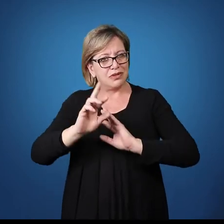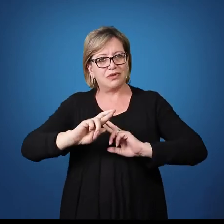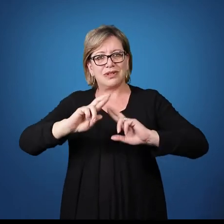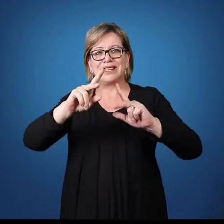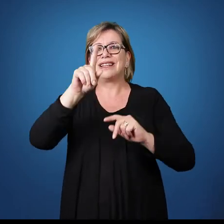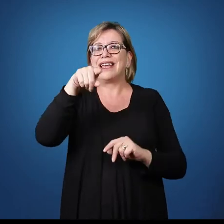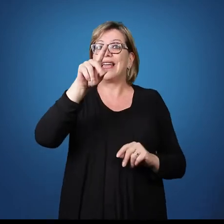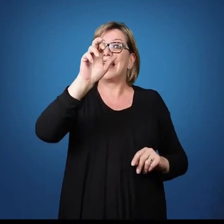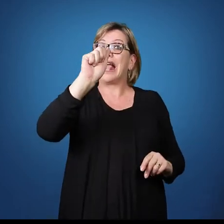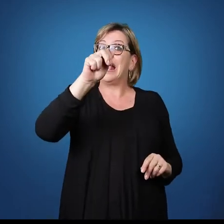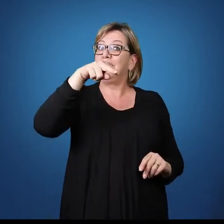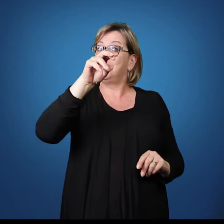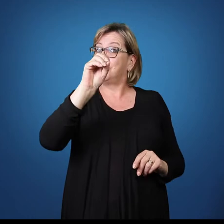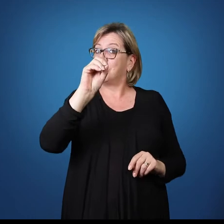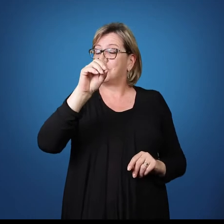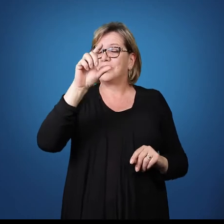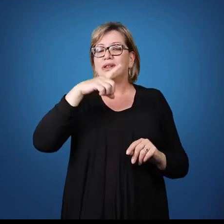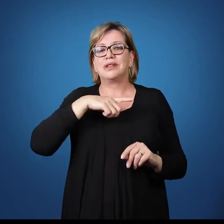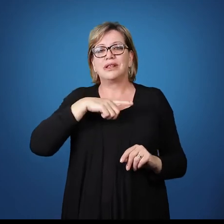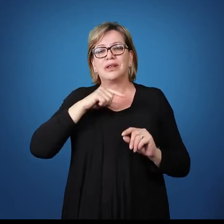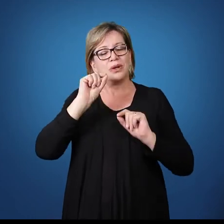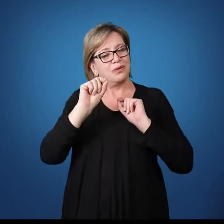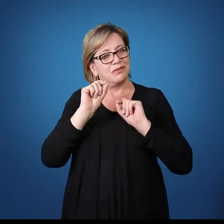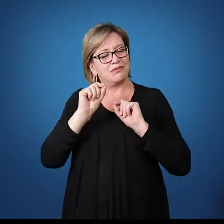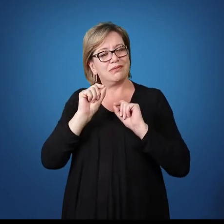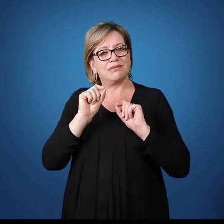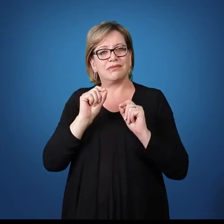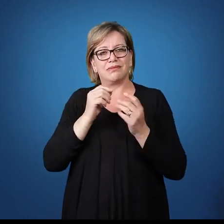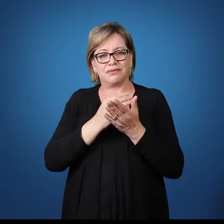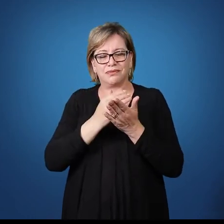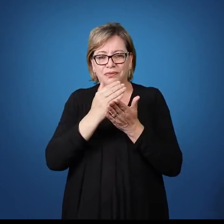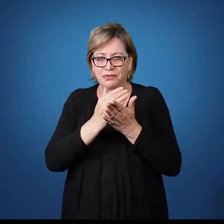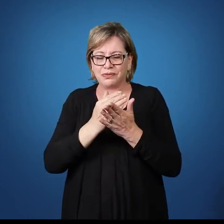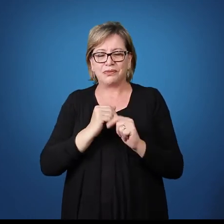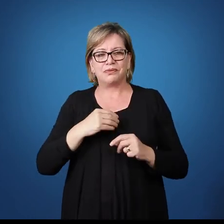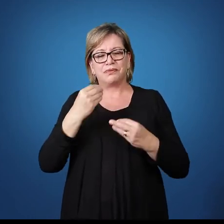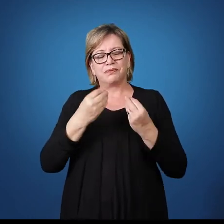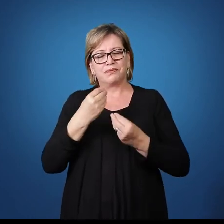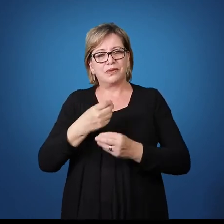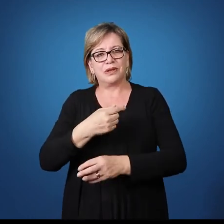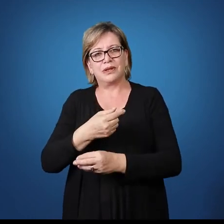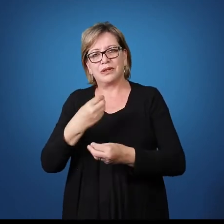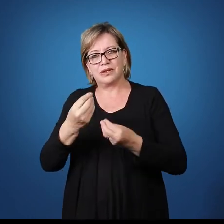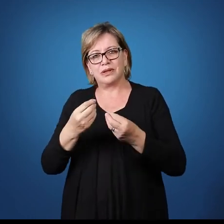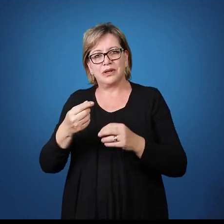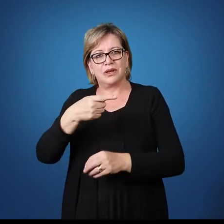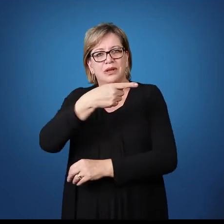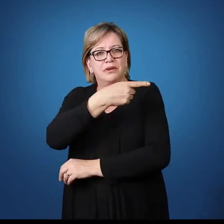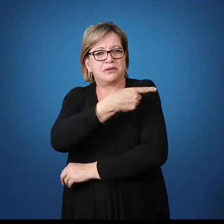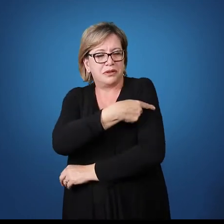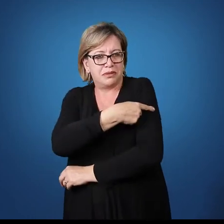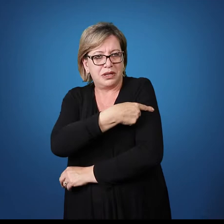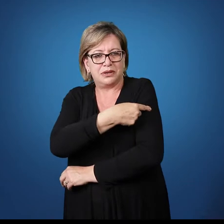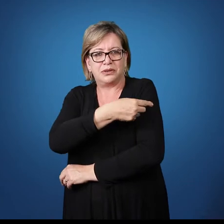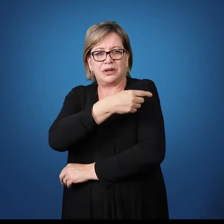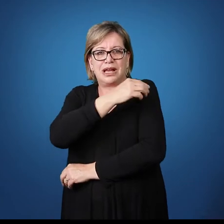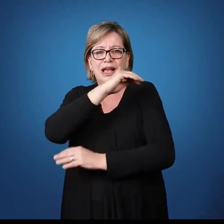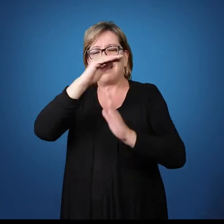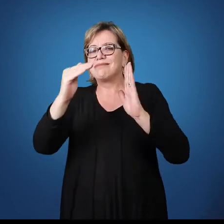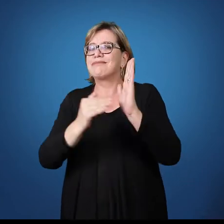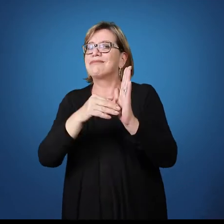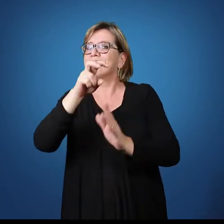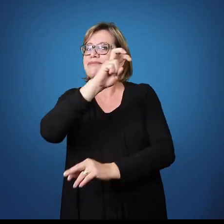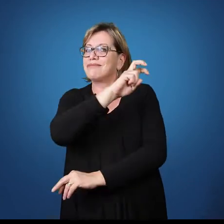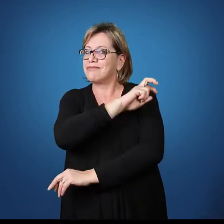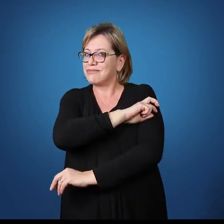ano. Então, nós temos, nos anos iniciais do ensino fundamental, que compreendem o primeiro ao quinto